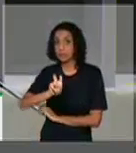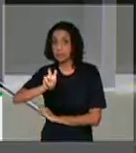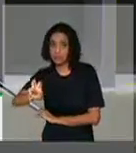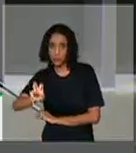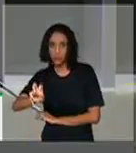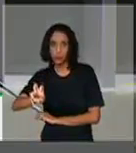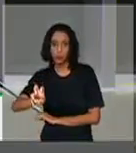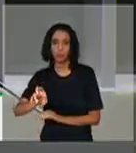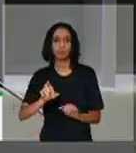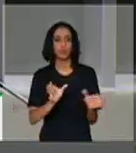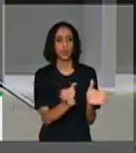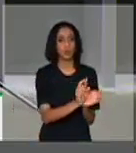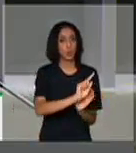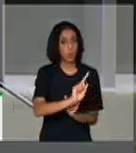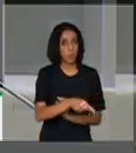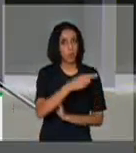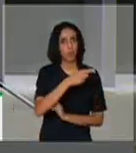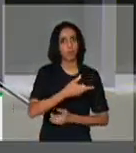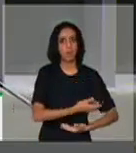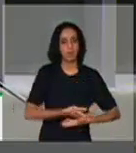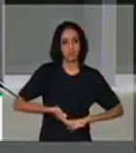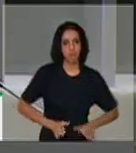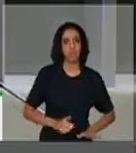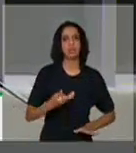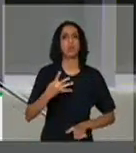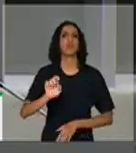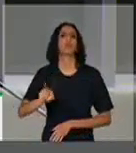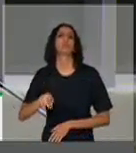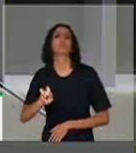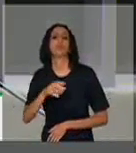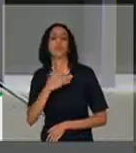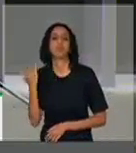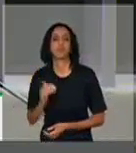mil nascimentos, índice de alfabetização de